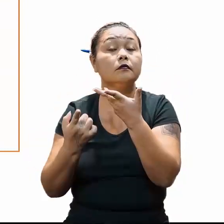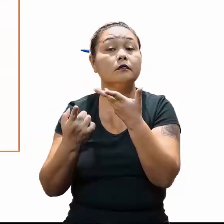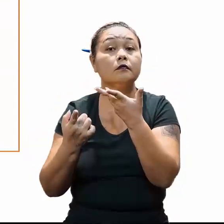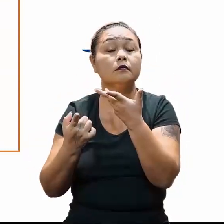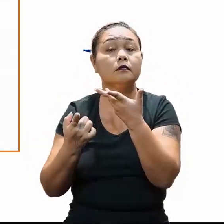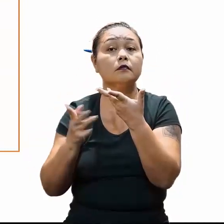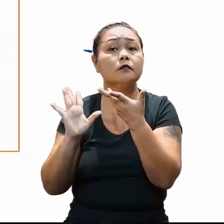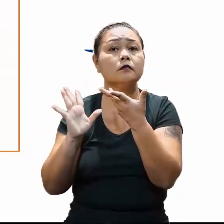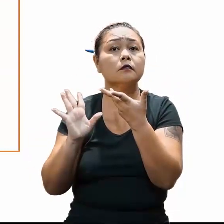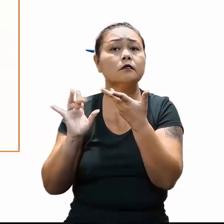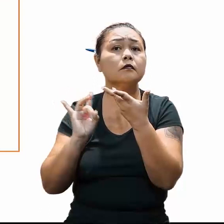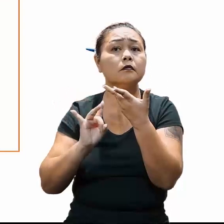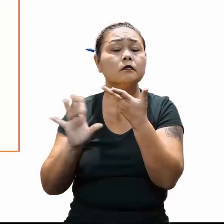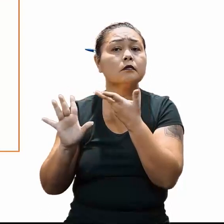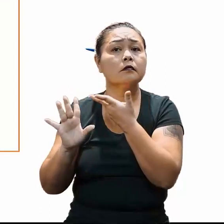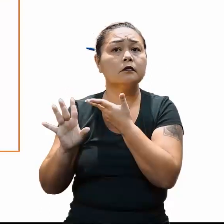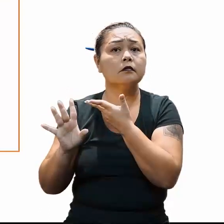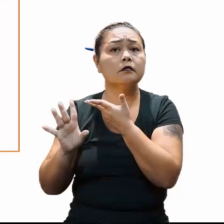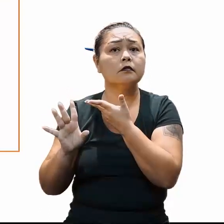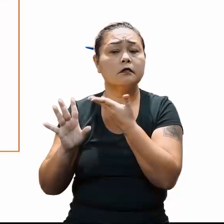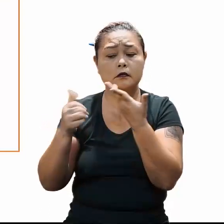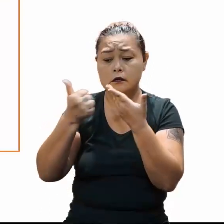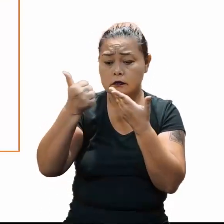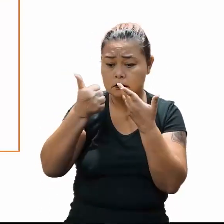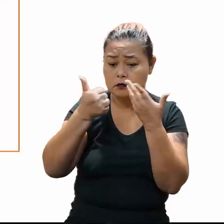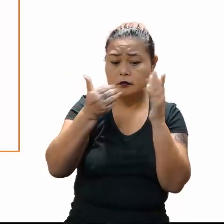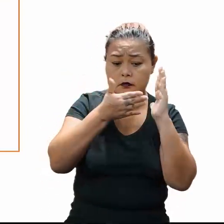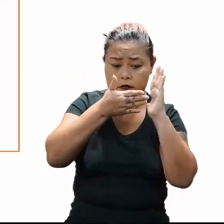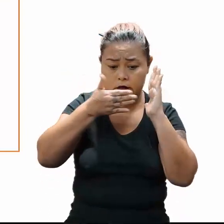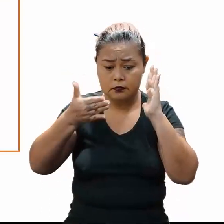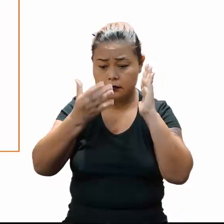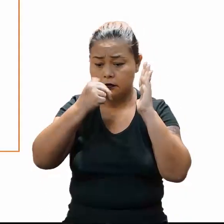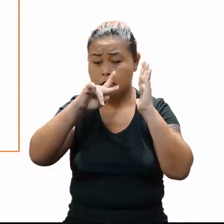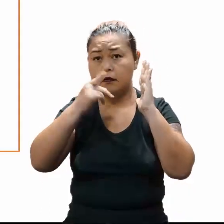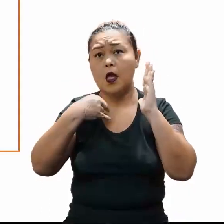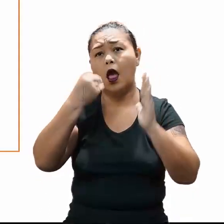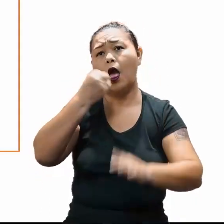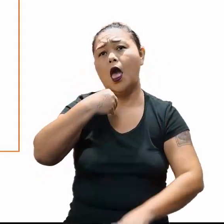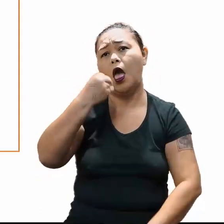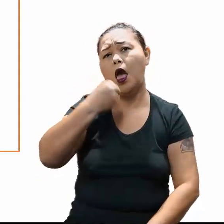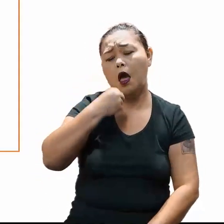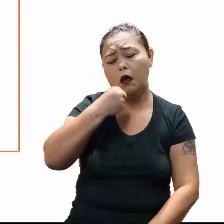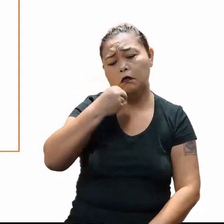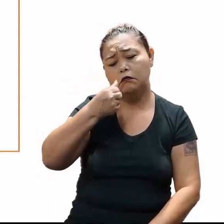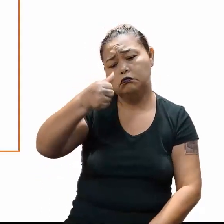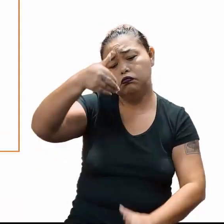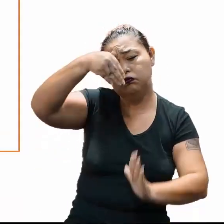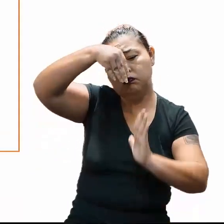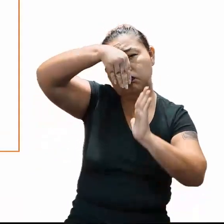Aí, só que nós vamos passar no primeiro ciclo da borracha pelo enfraquecimento da borracha.